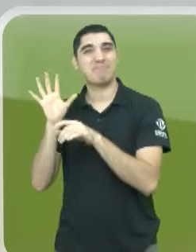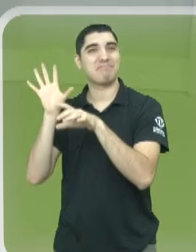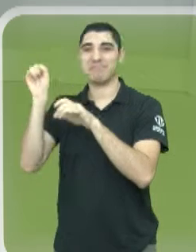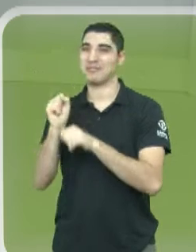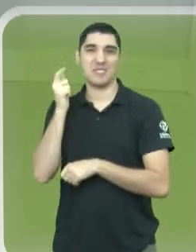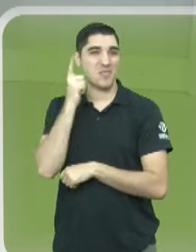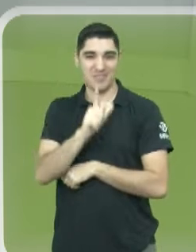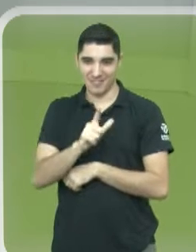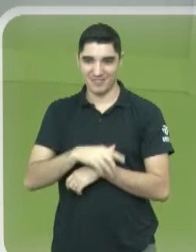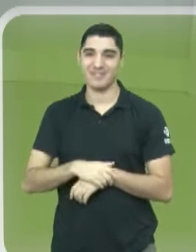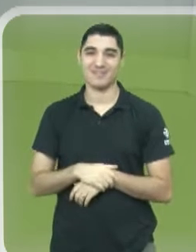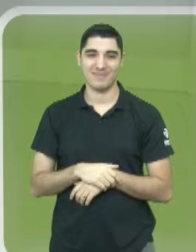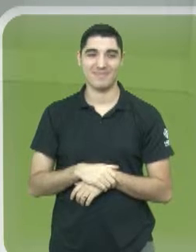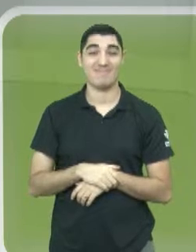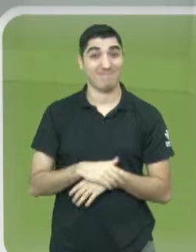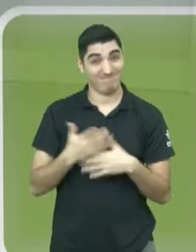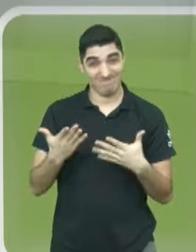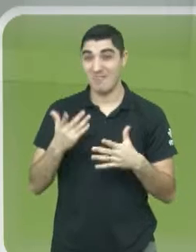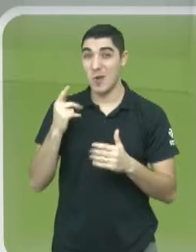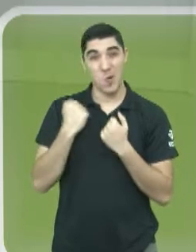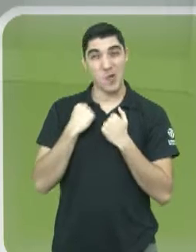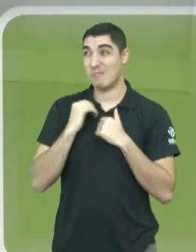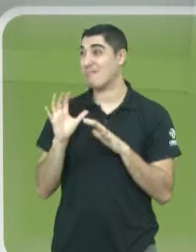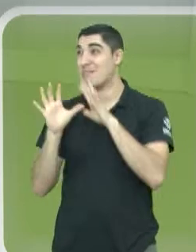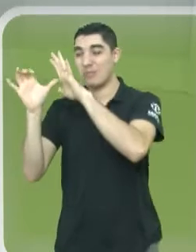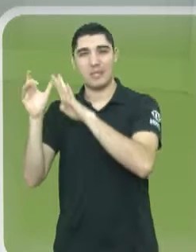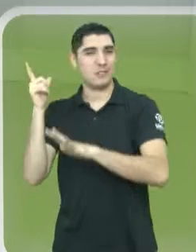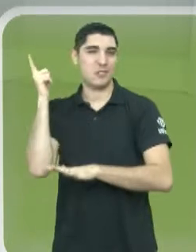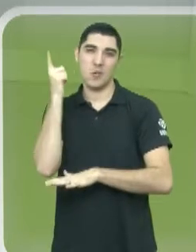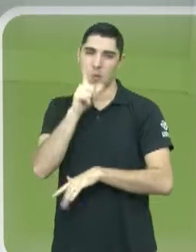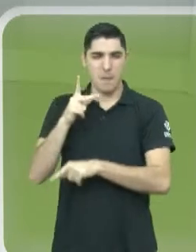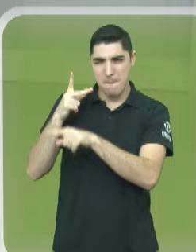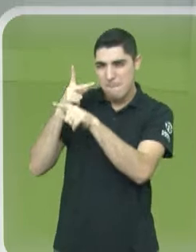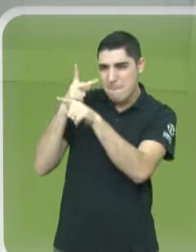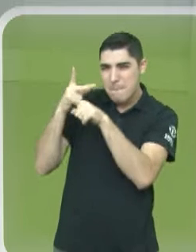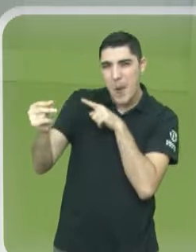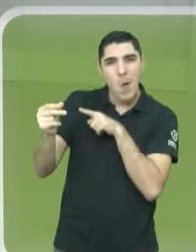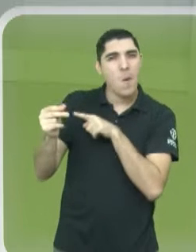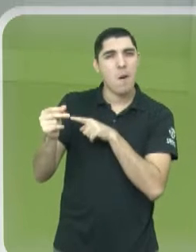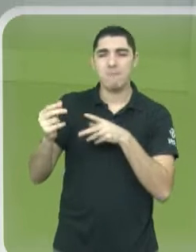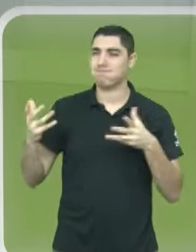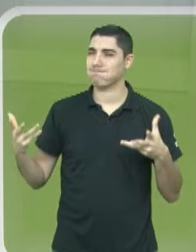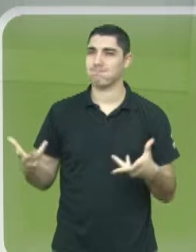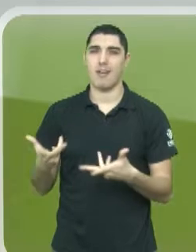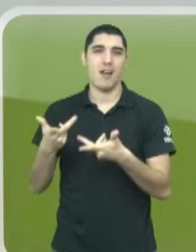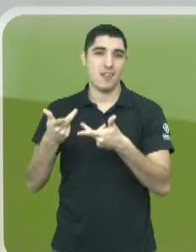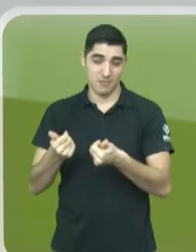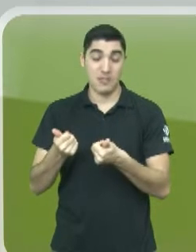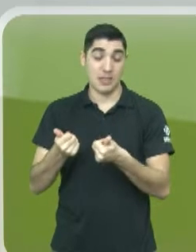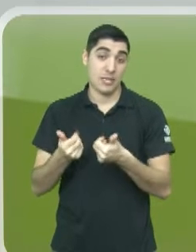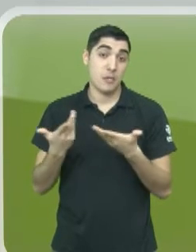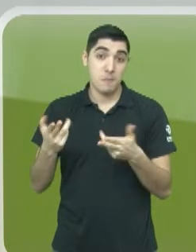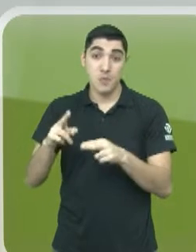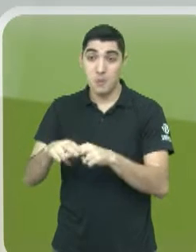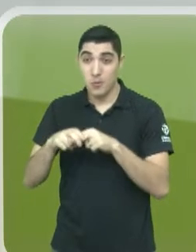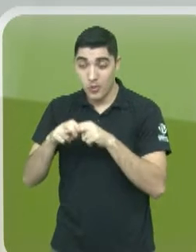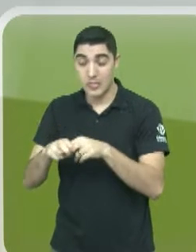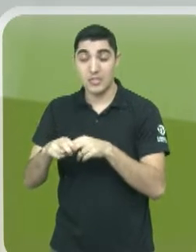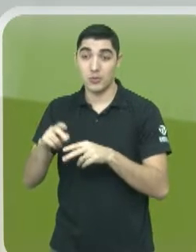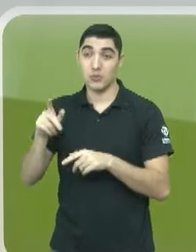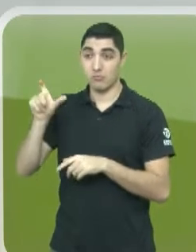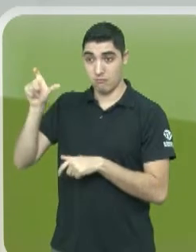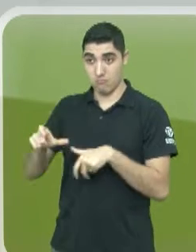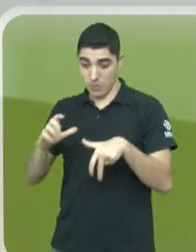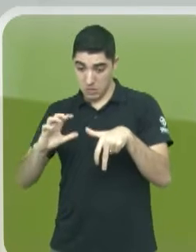essa bola. Não dava, cara. Foi um golaço de rara felicidade e que deu, com certeza, esperanças